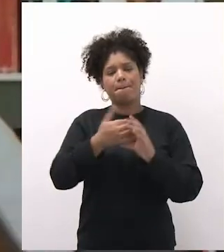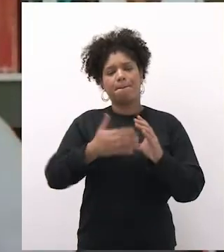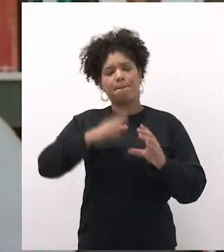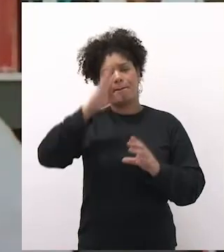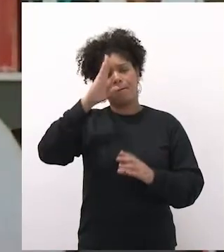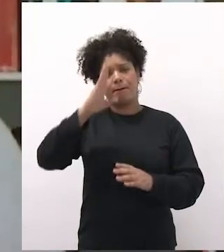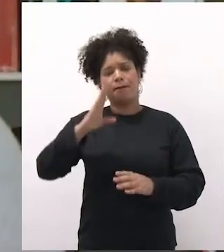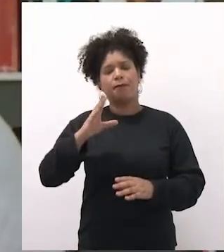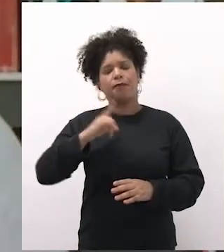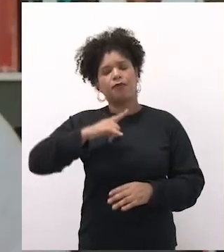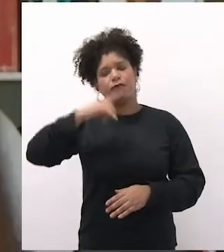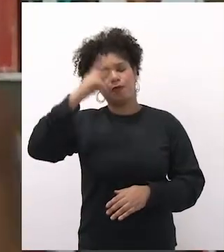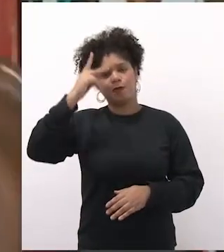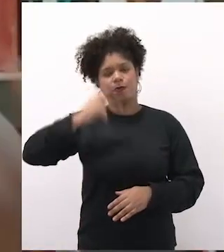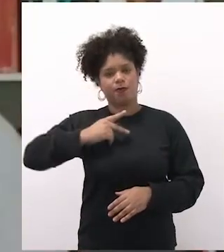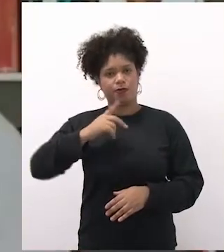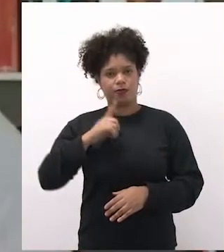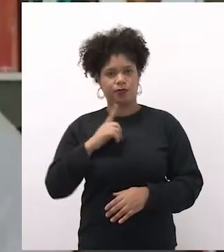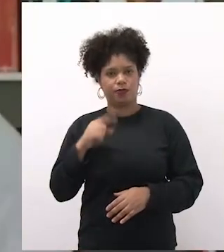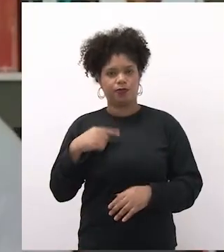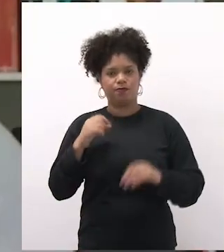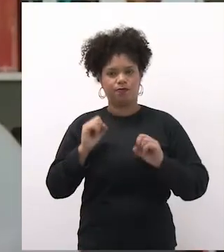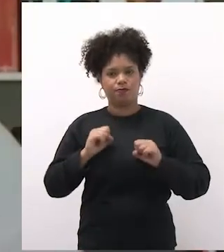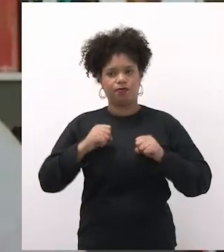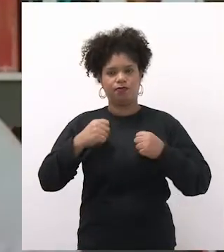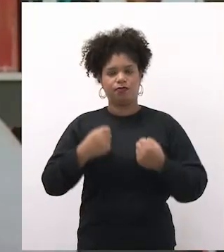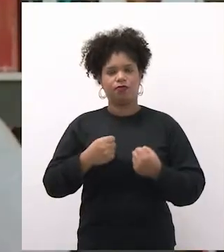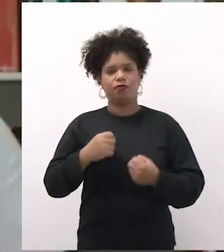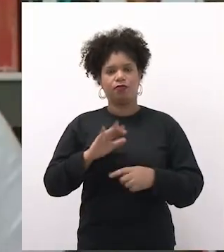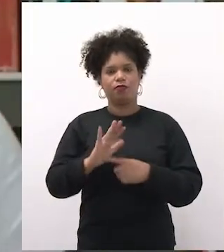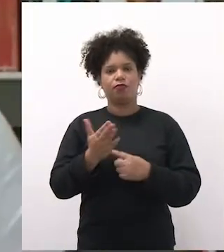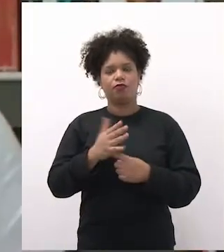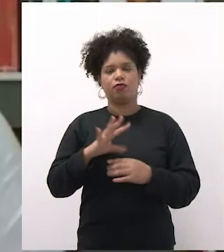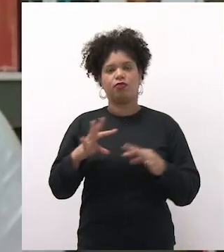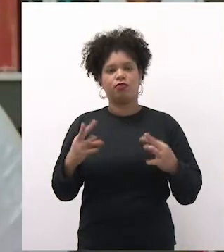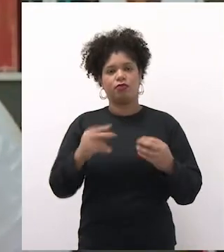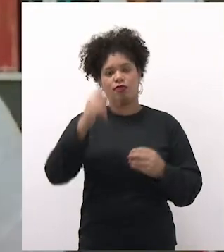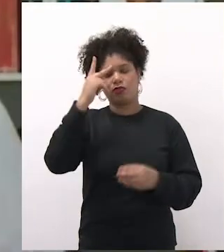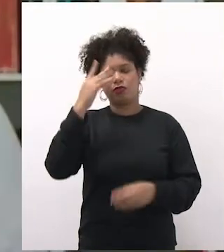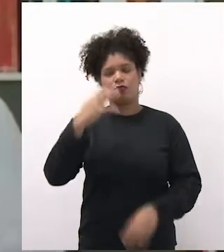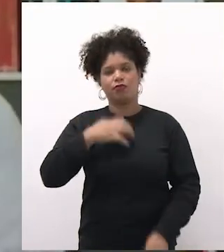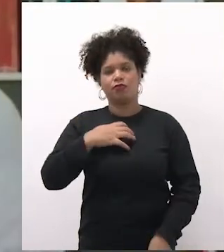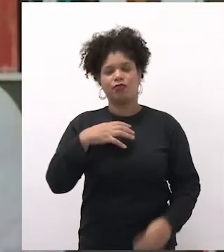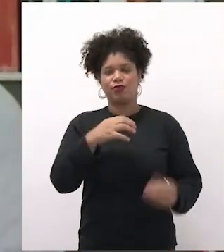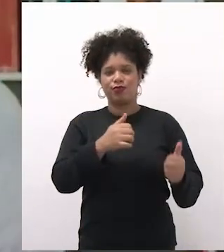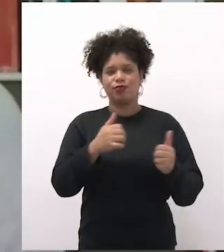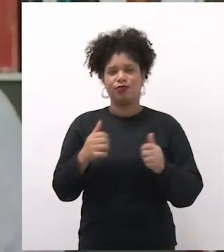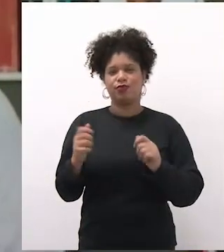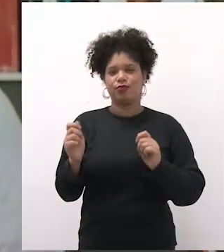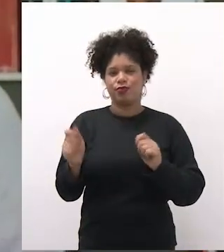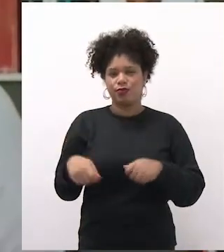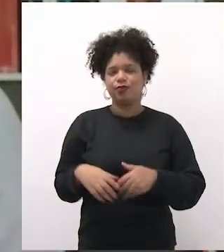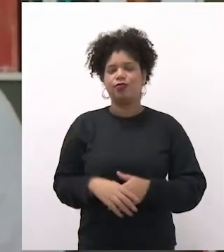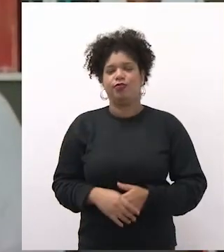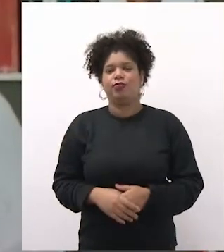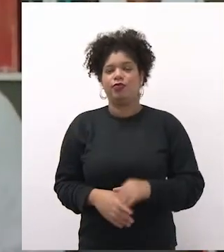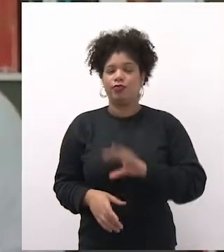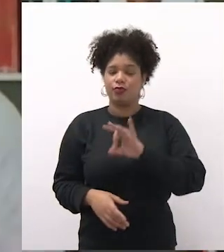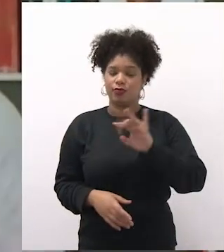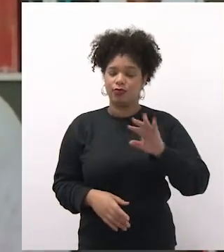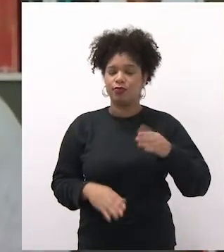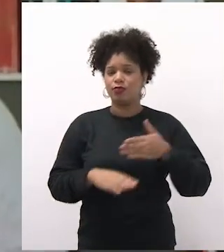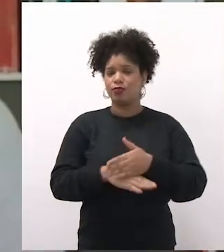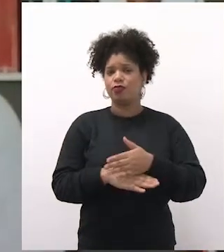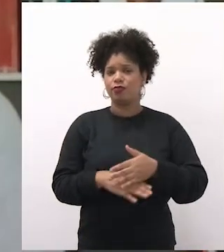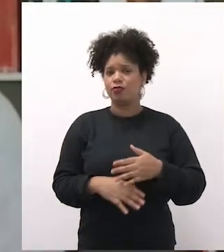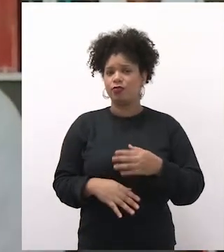gente tenta ao máximo fazer com que as pessoas se sintam bem, para que cada uma participe como